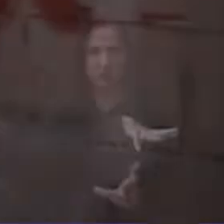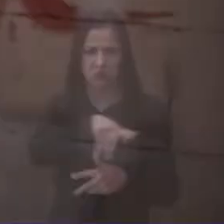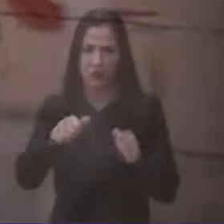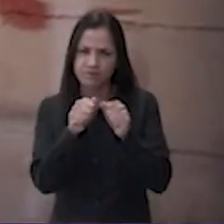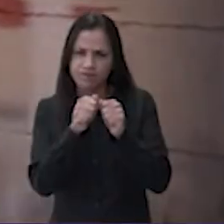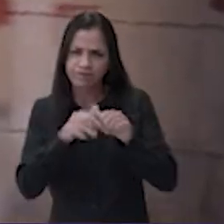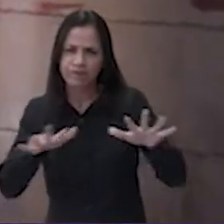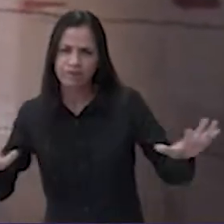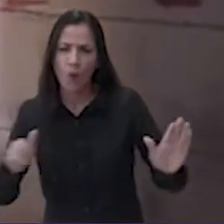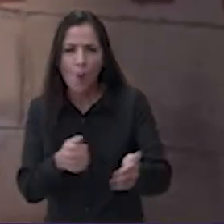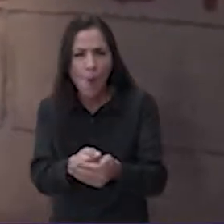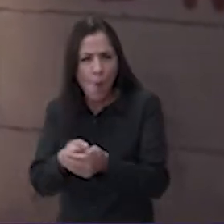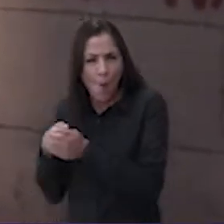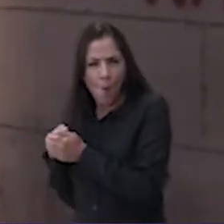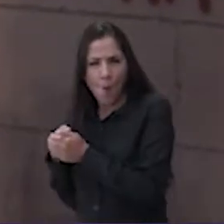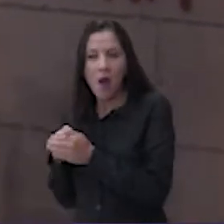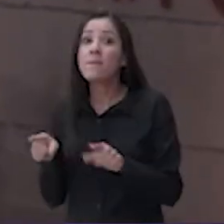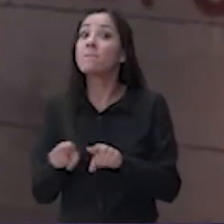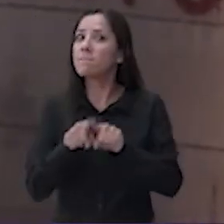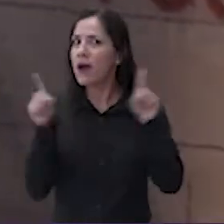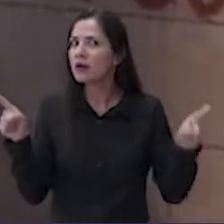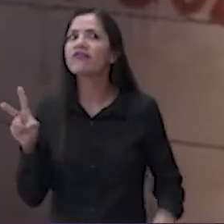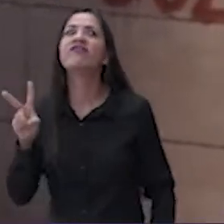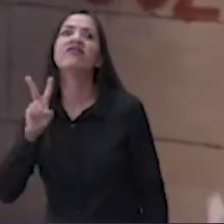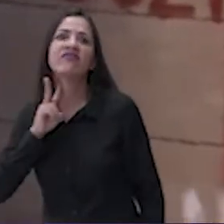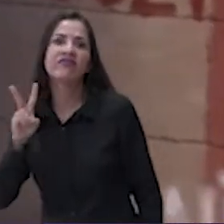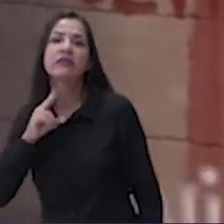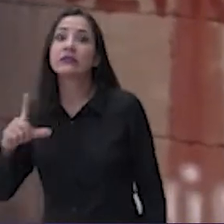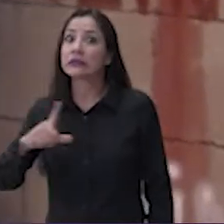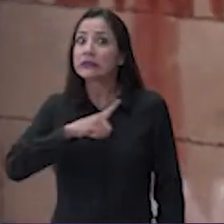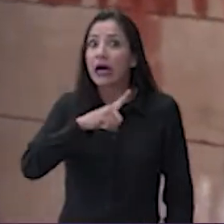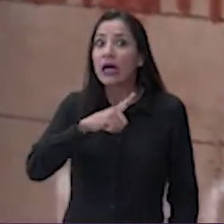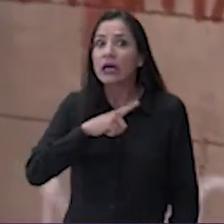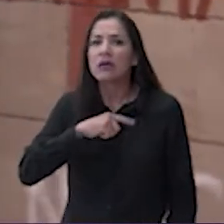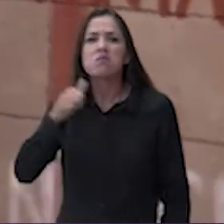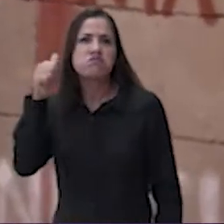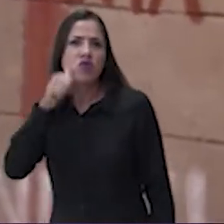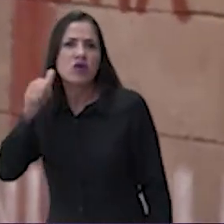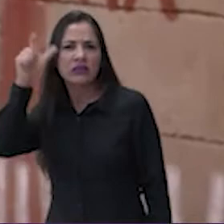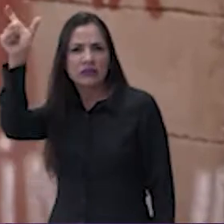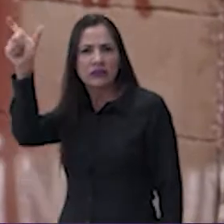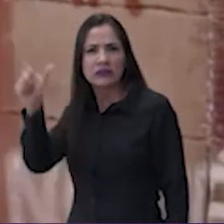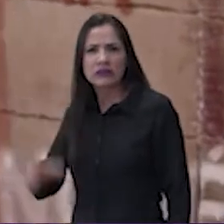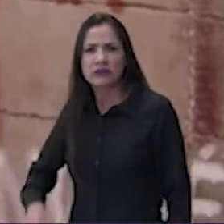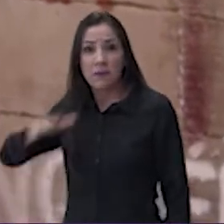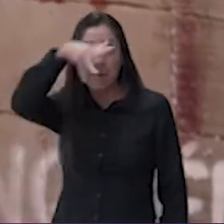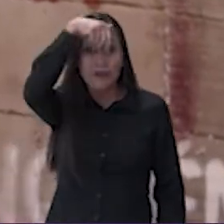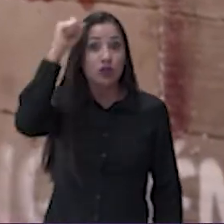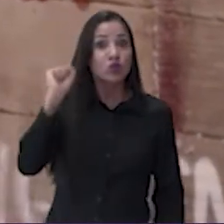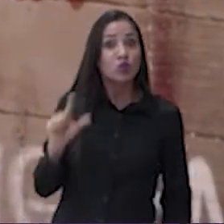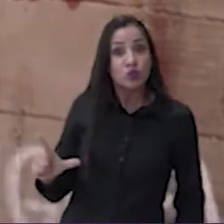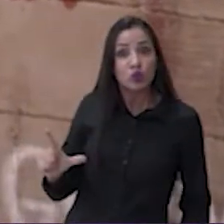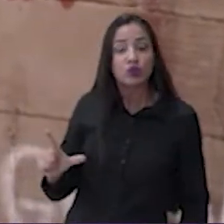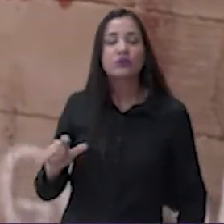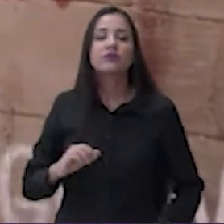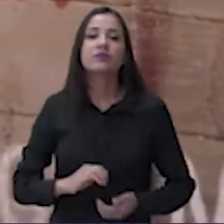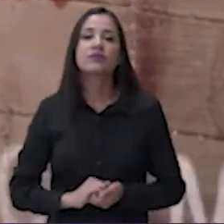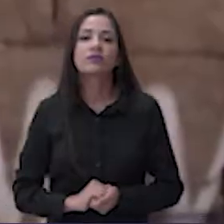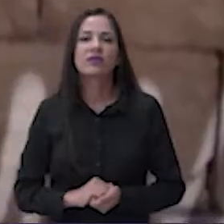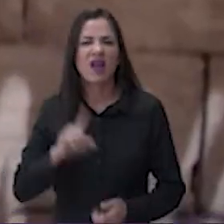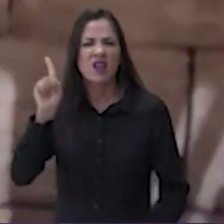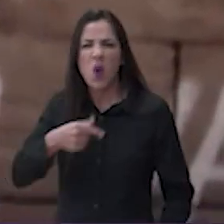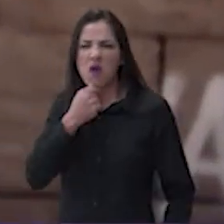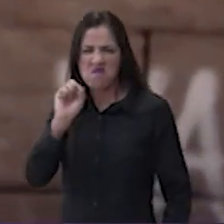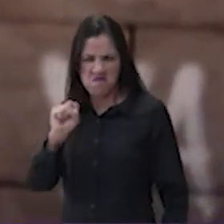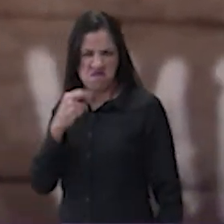Uma pandemia silenciosa, por muitas vezes mortal, afeta todos os dias a vida de mulheres